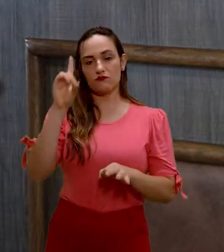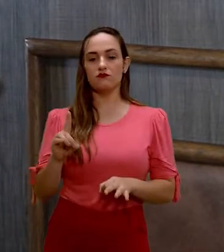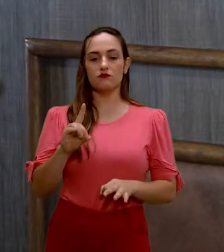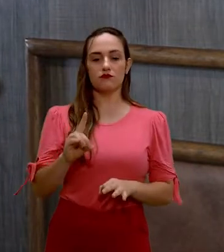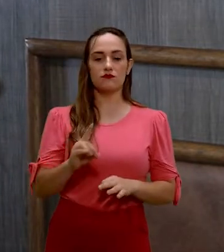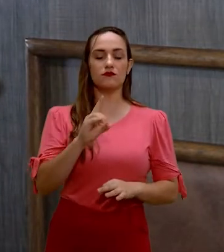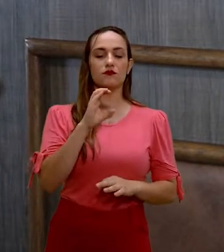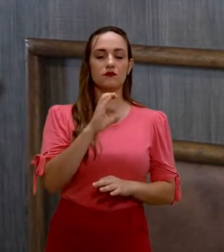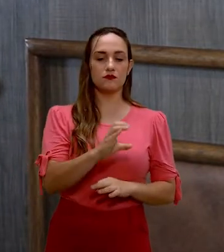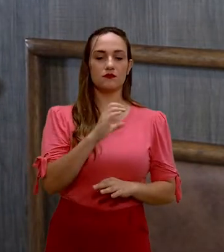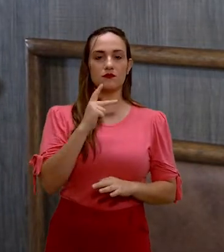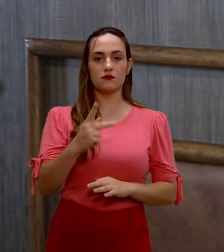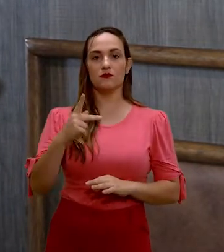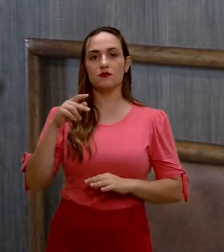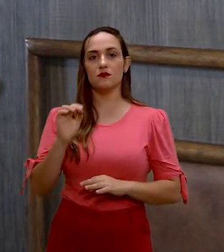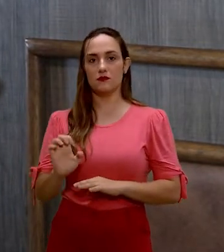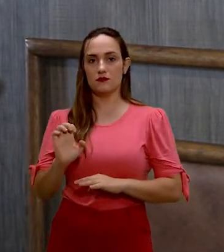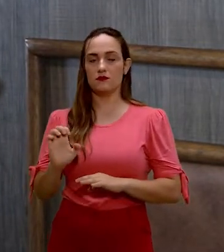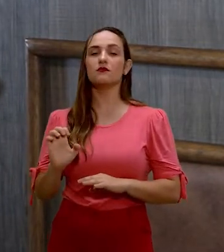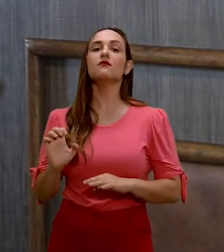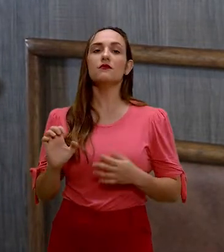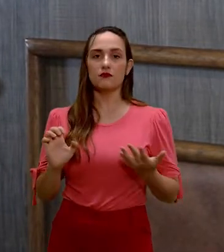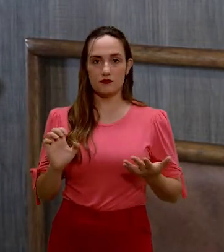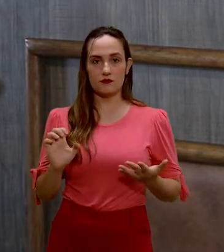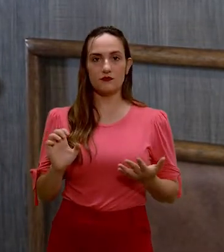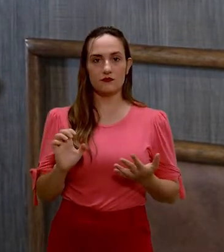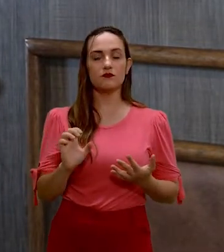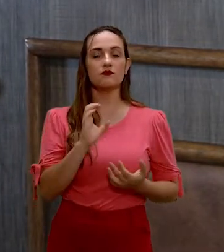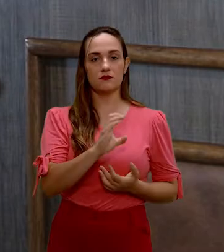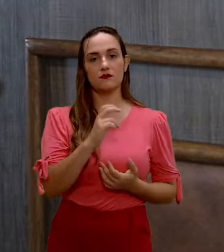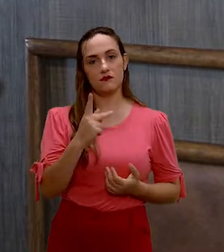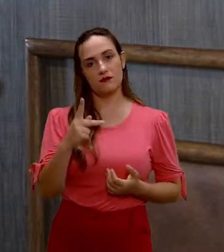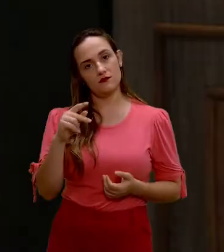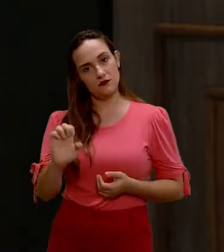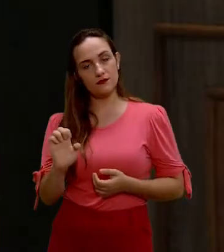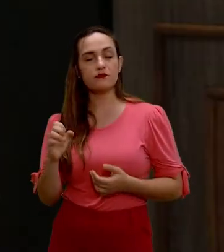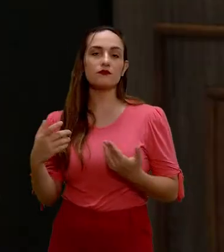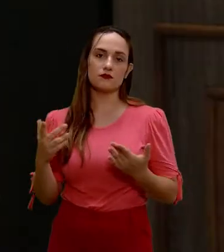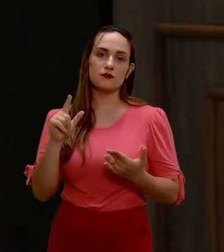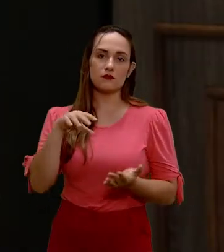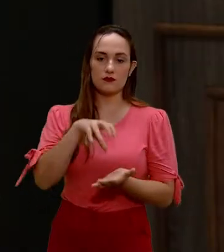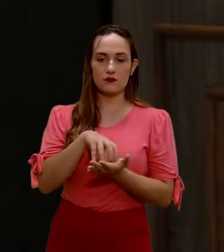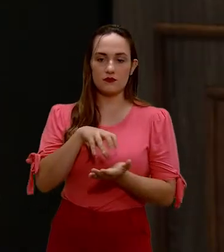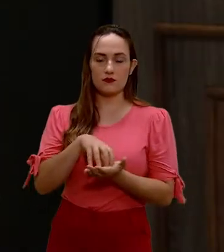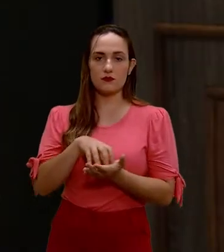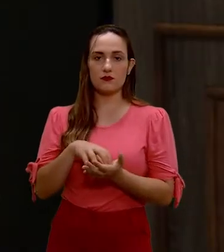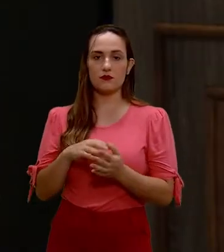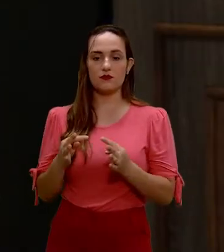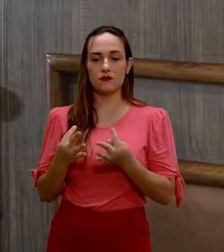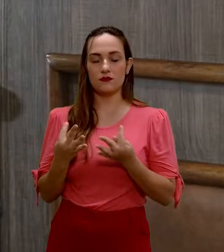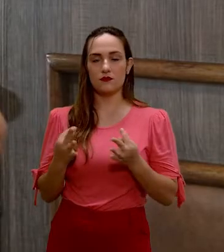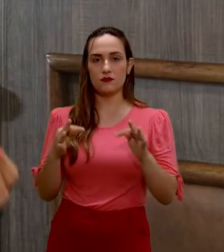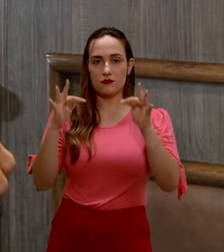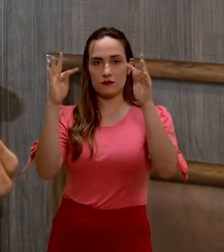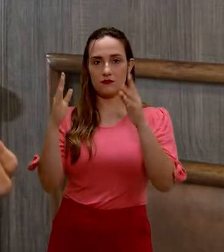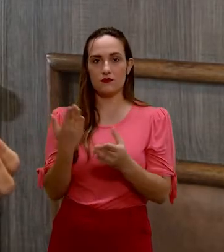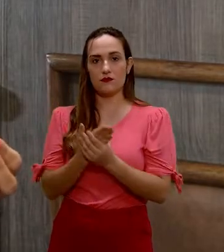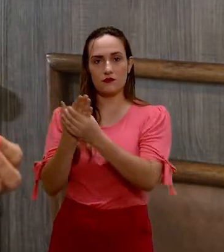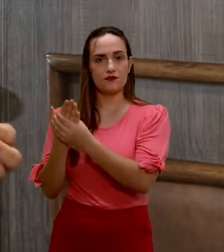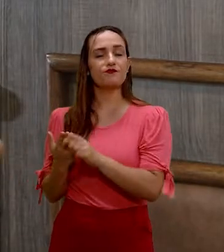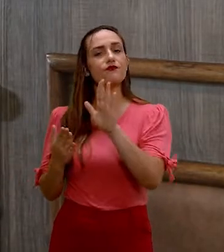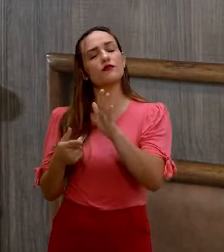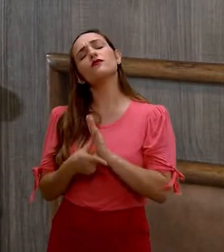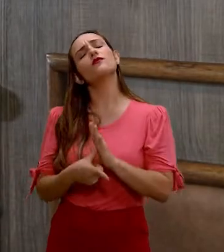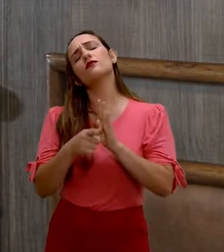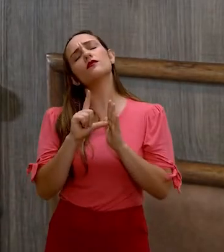de Processamento Eletrônico de Feitos Judiciais, a CPE. Magistrado, como era antes